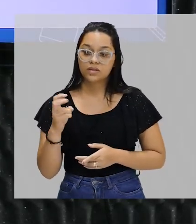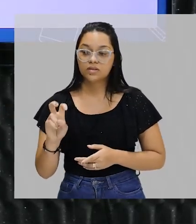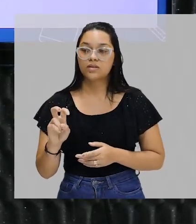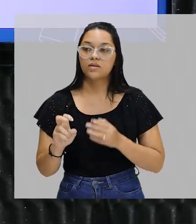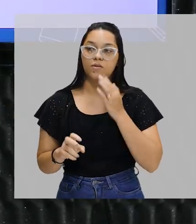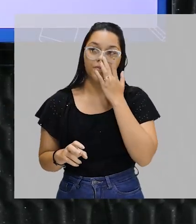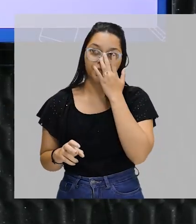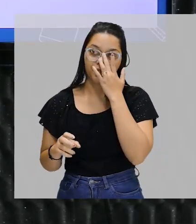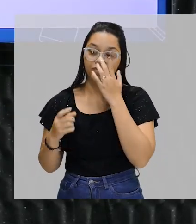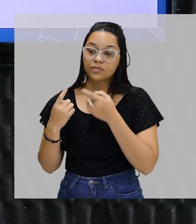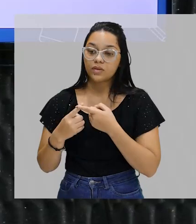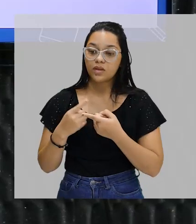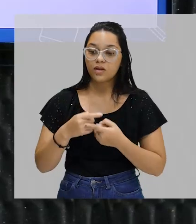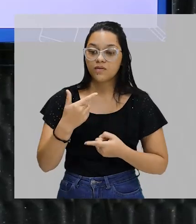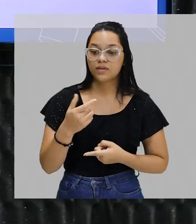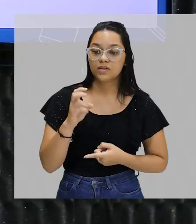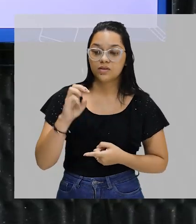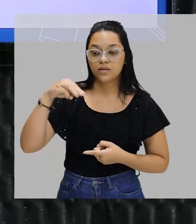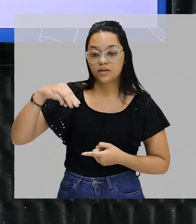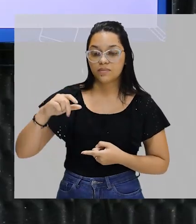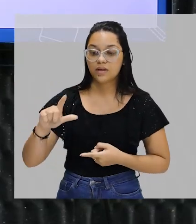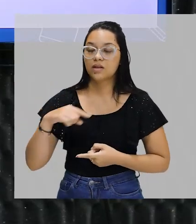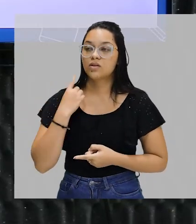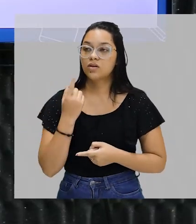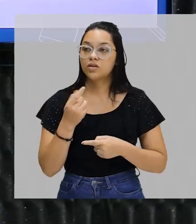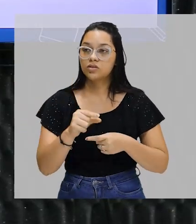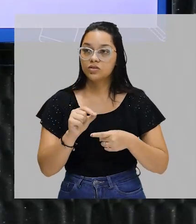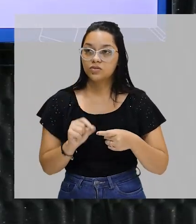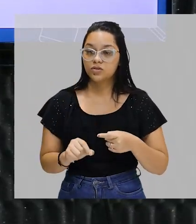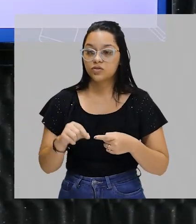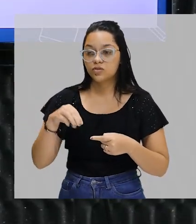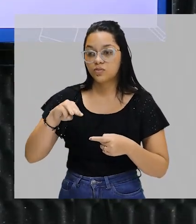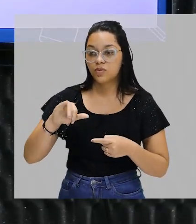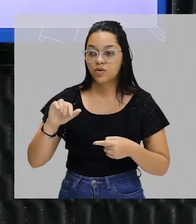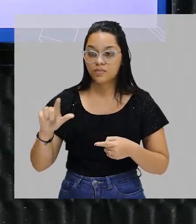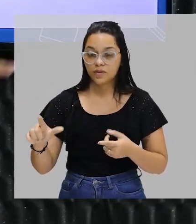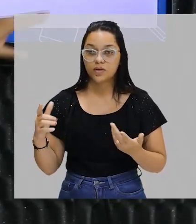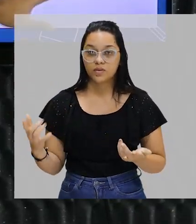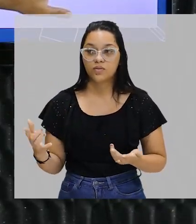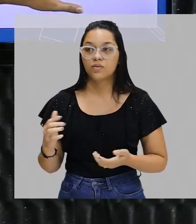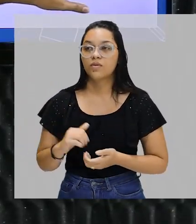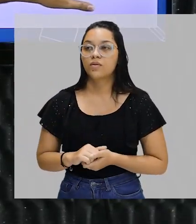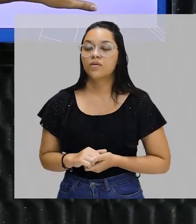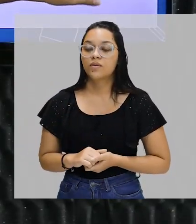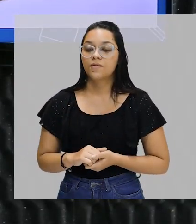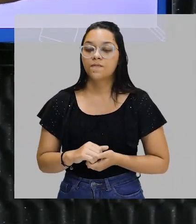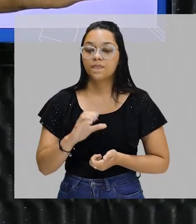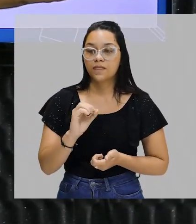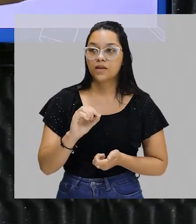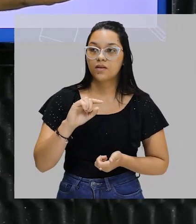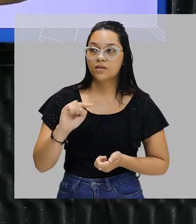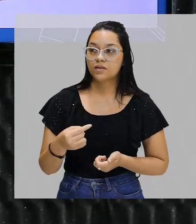0,025, porque os 25 ml nós dividimos por 1.000. Resultado,